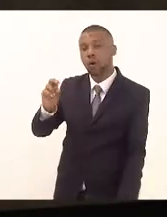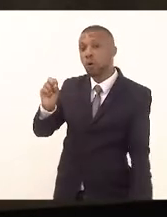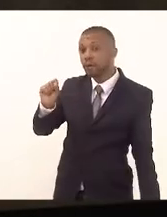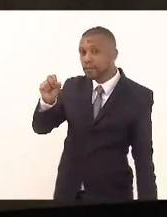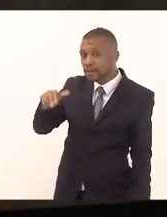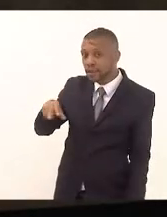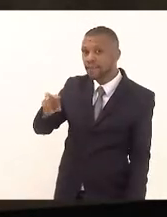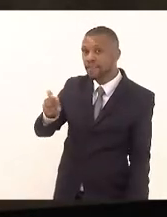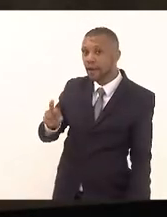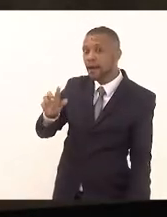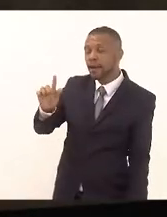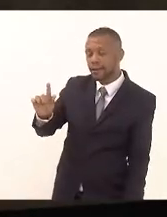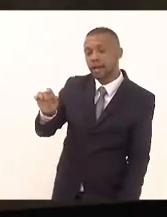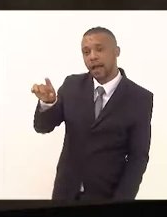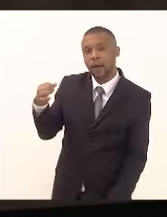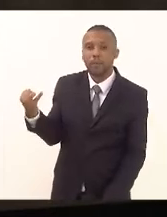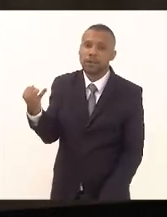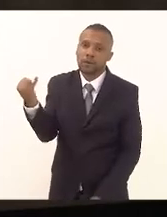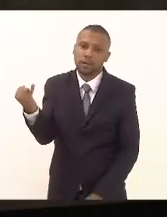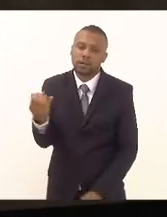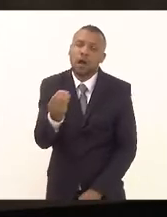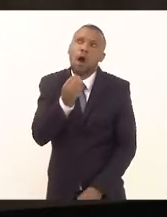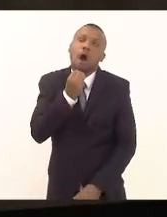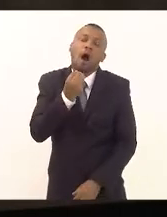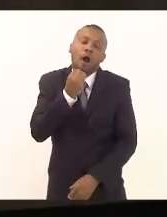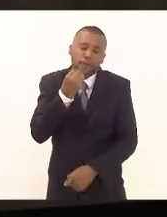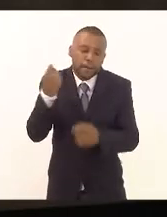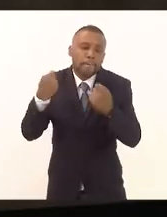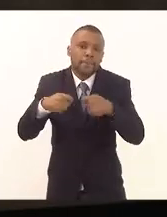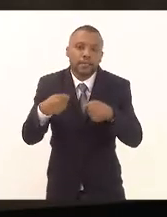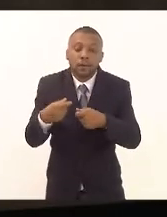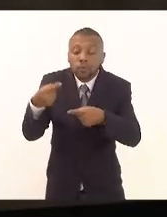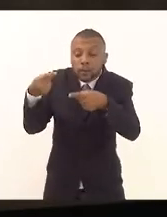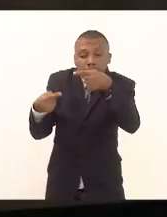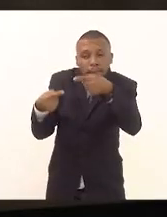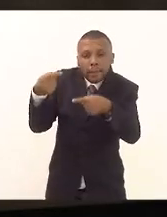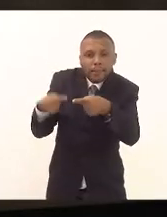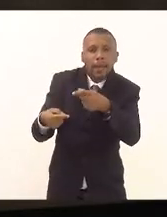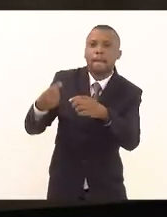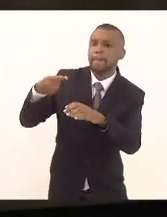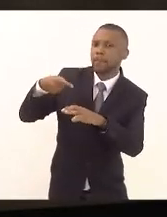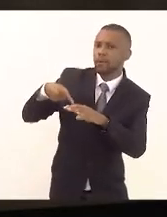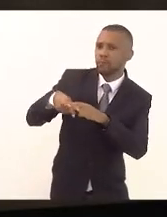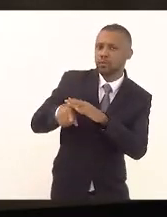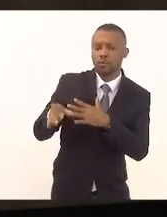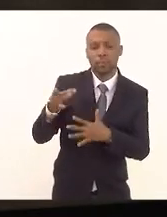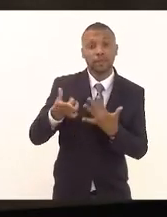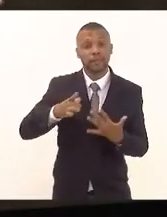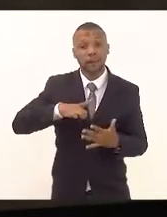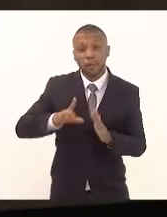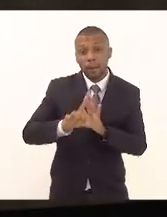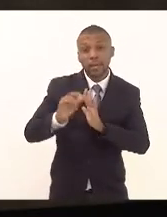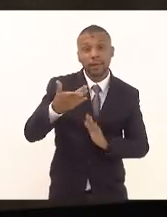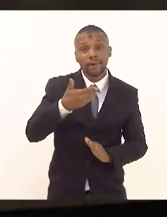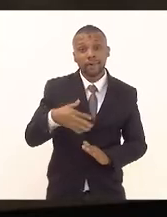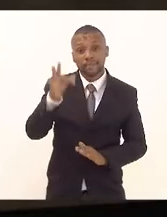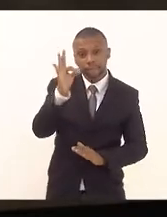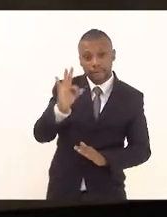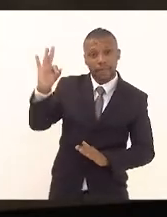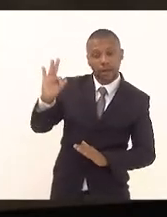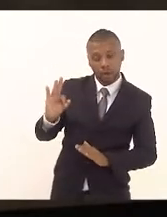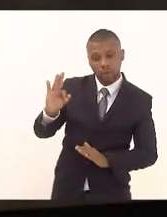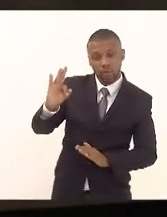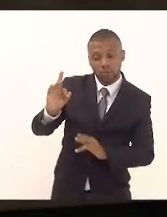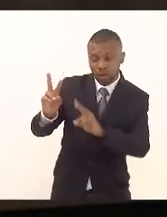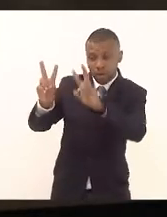preciso aprofundar o debate. Existe uma lei federal, André, em vigor no Brasil, né? A lei federal só pode ser no Brasil,